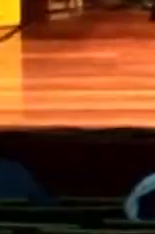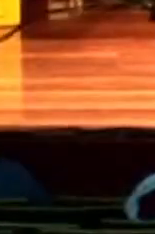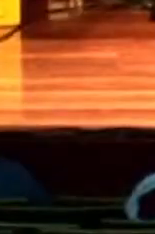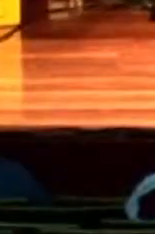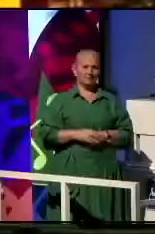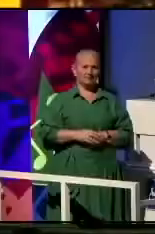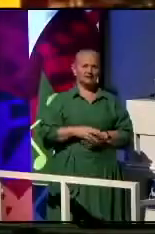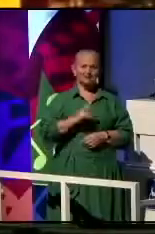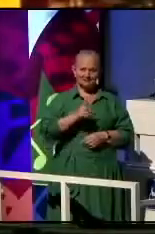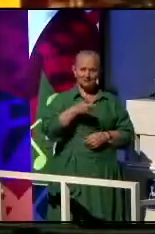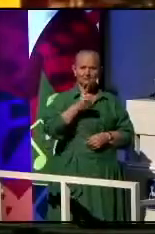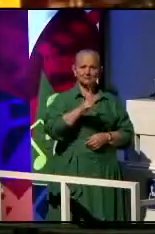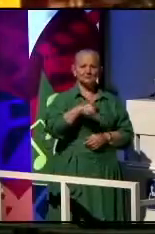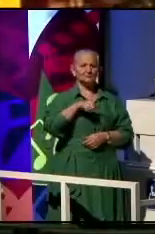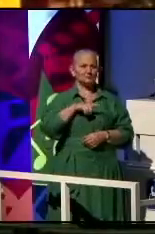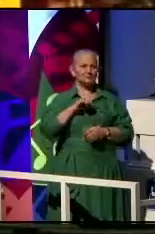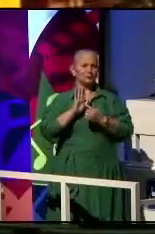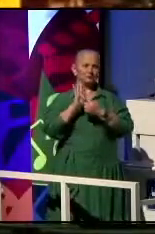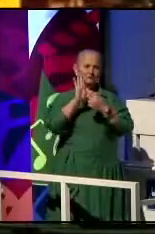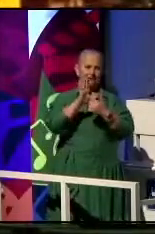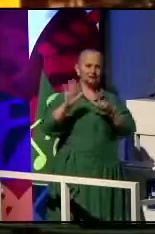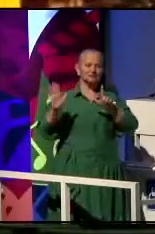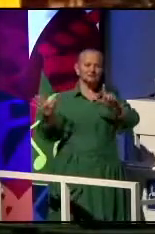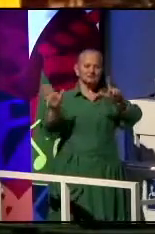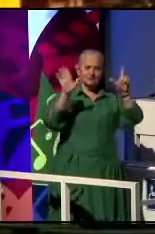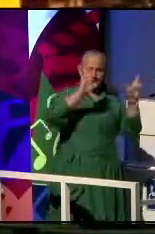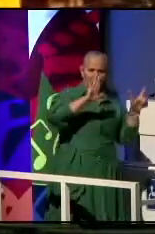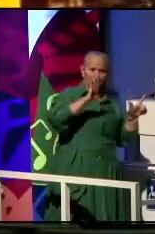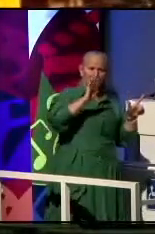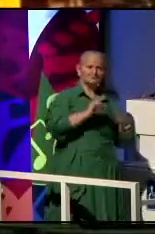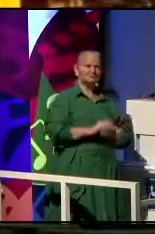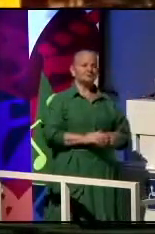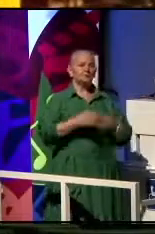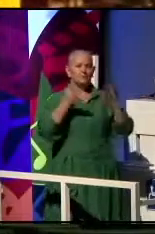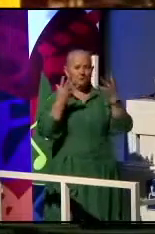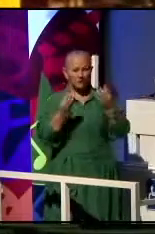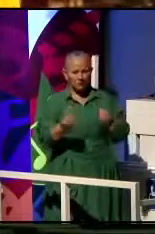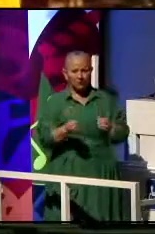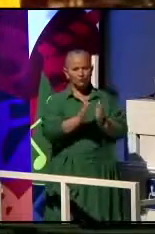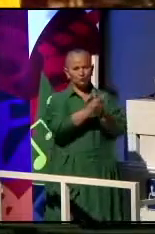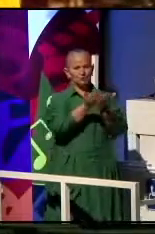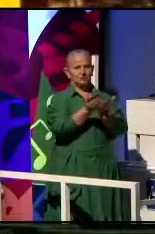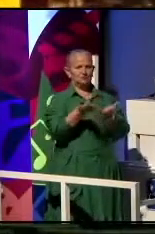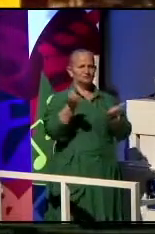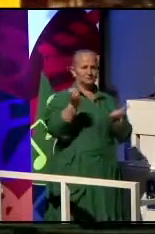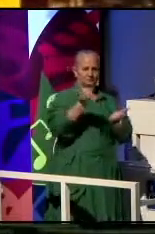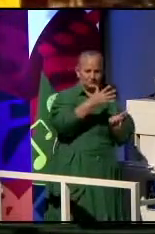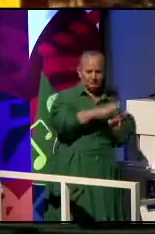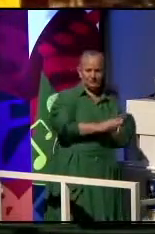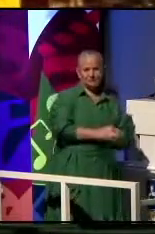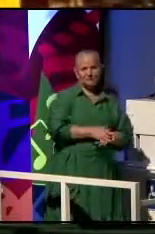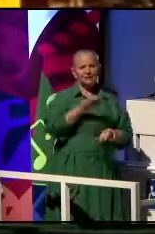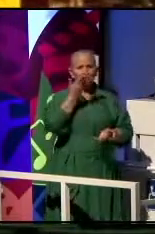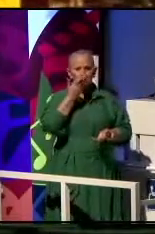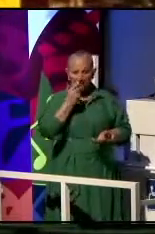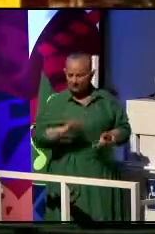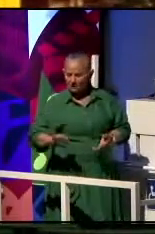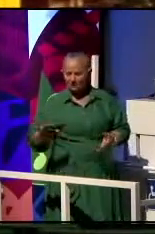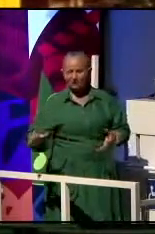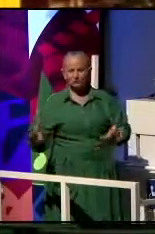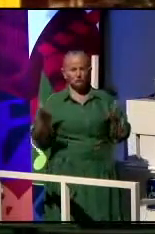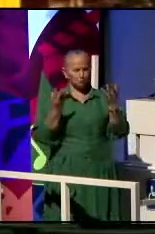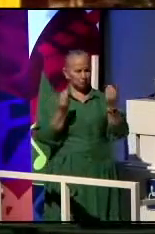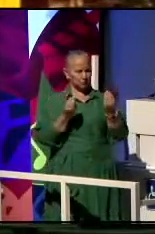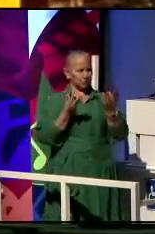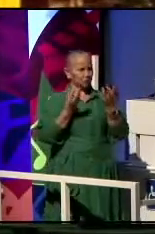certeza, para essa semana fantástica que tivemos com inúmeras crianças aqui, quase 7